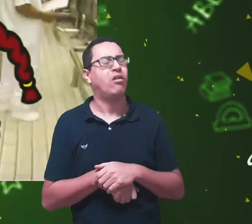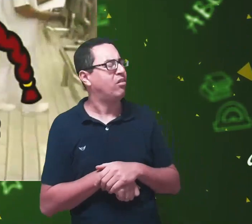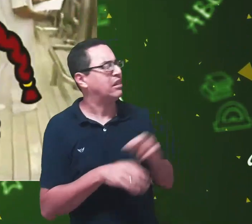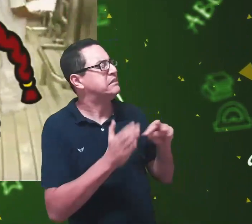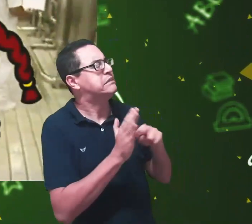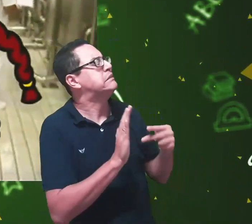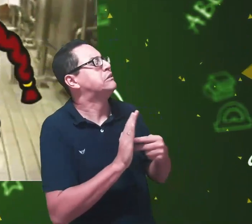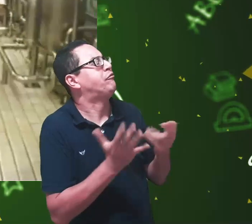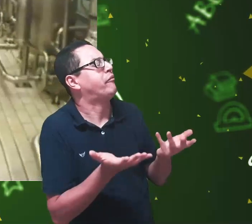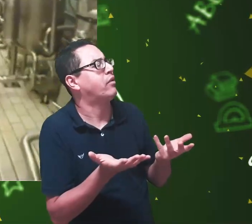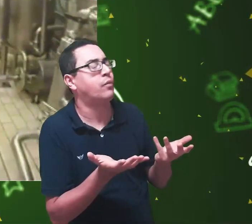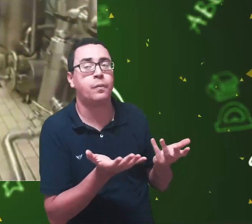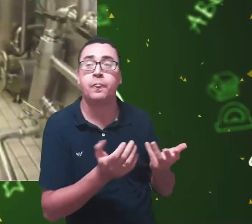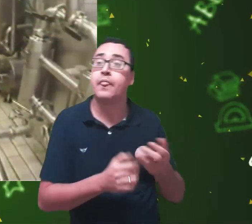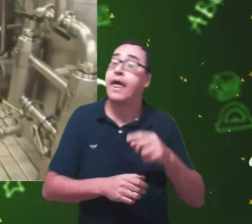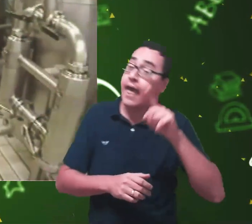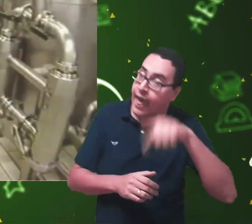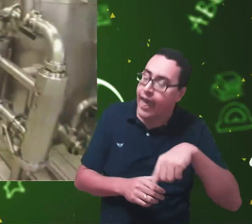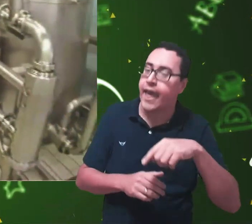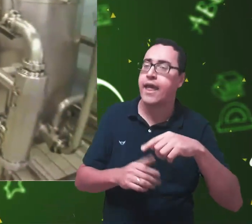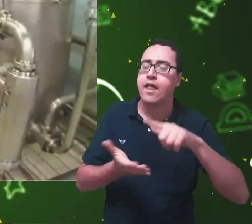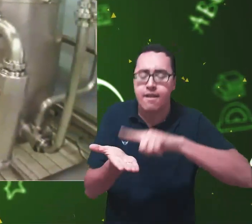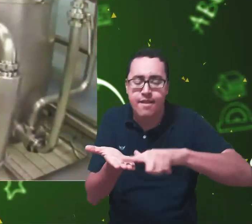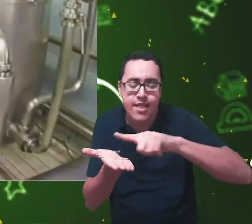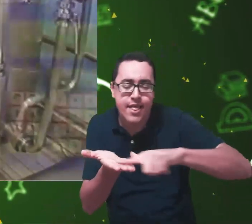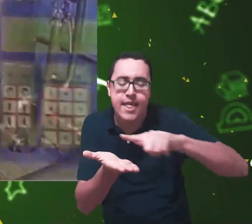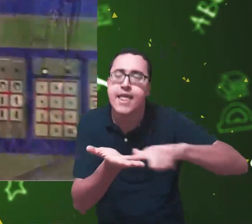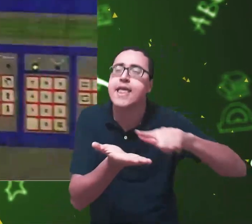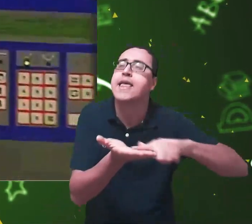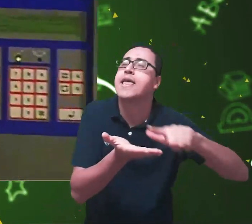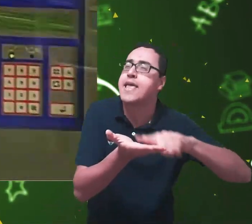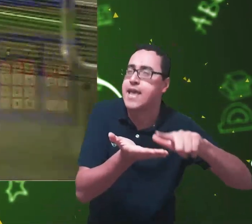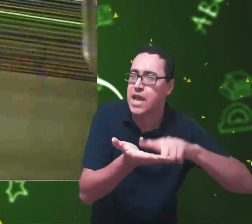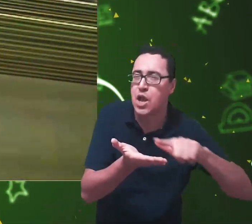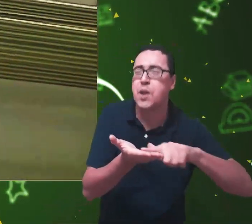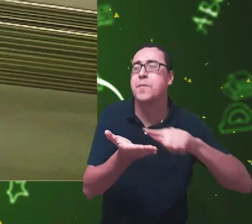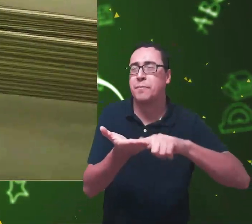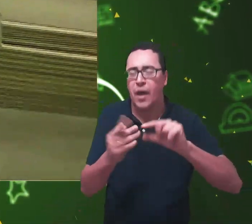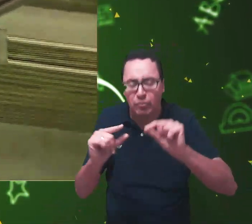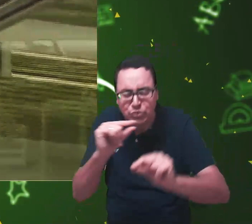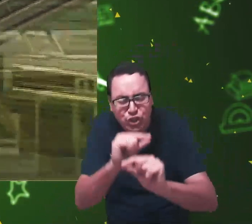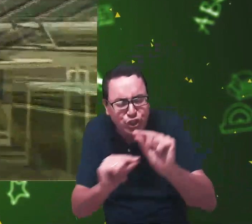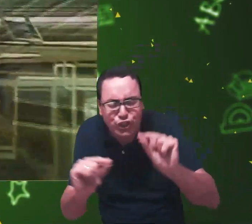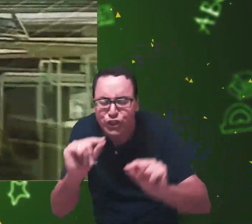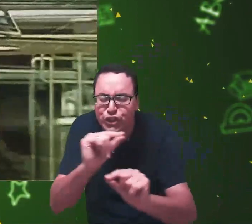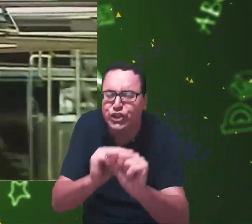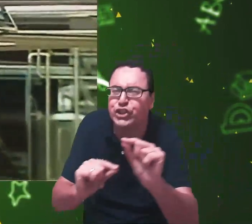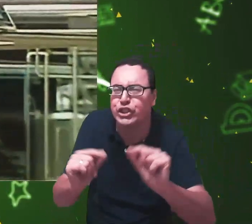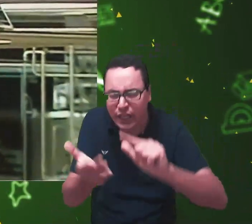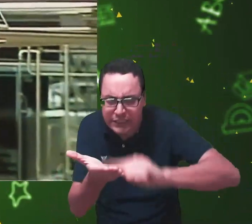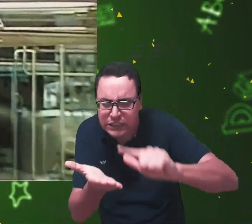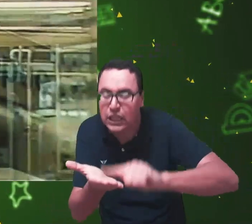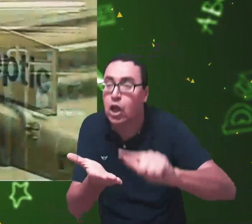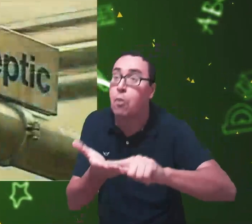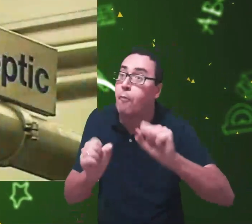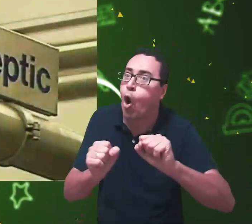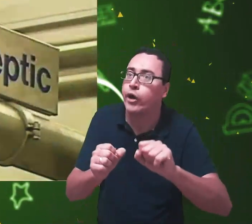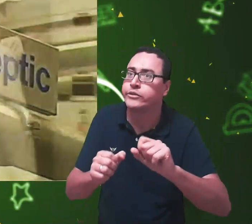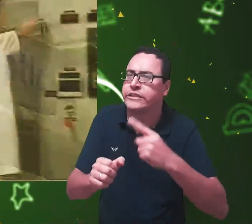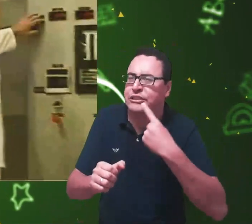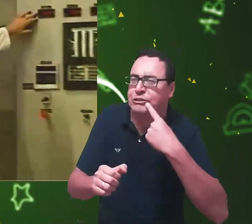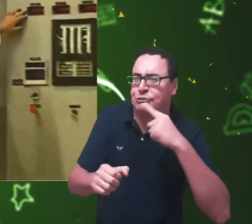Pasteurização? A pasteurização é uma técnica para acabar com os bichinhos que podem azedar o